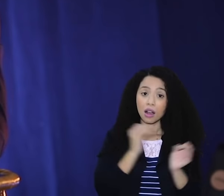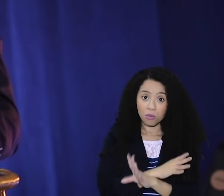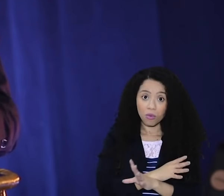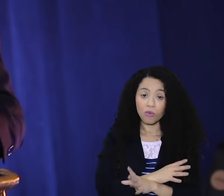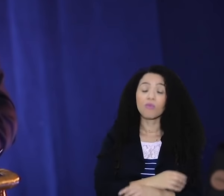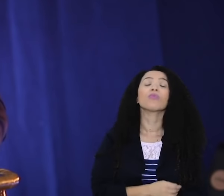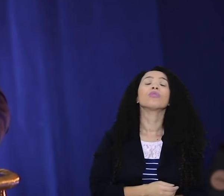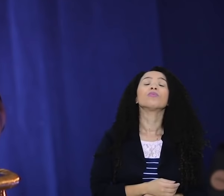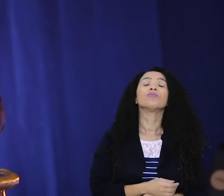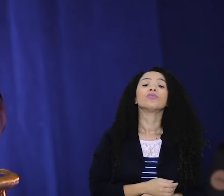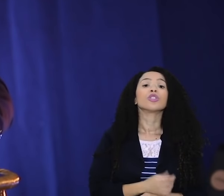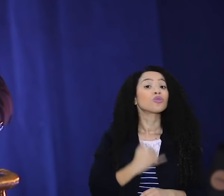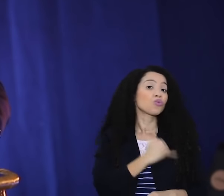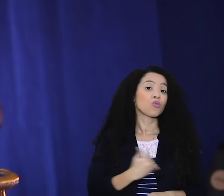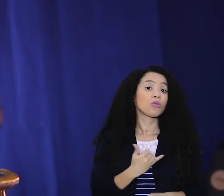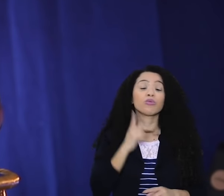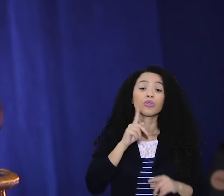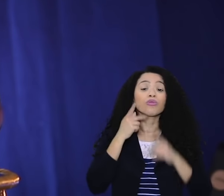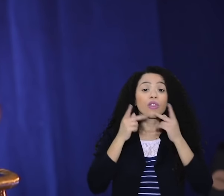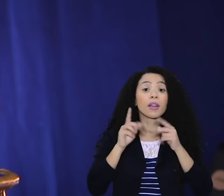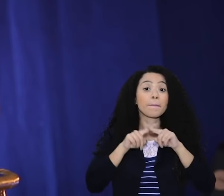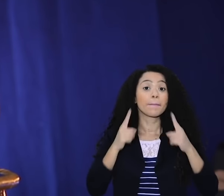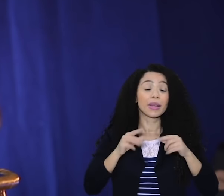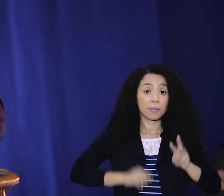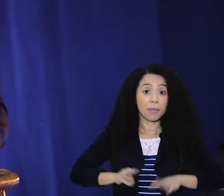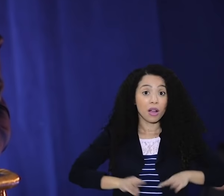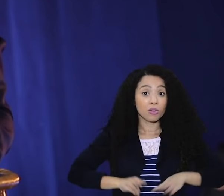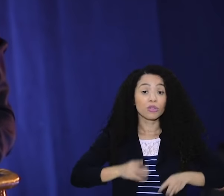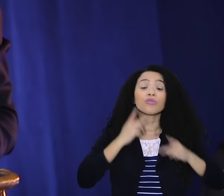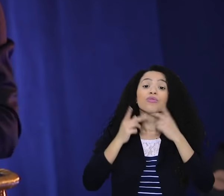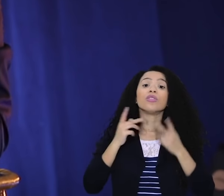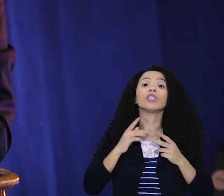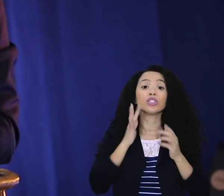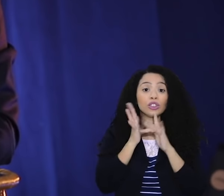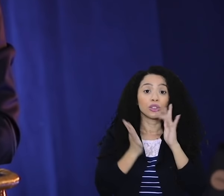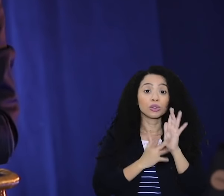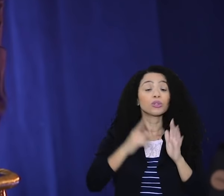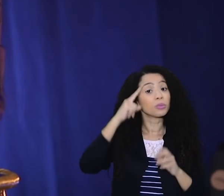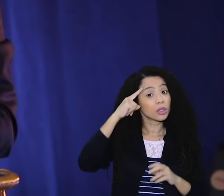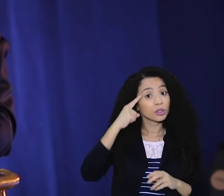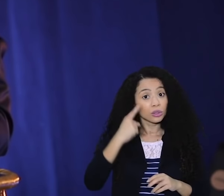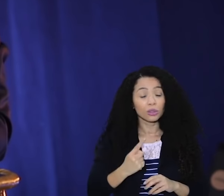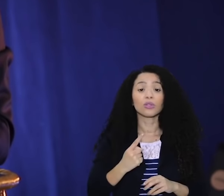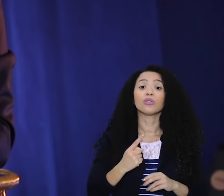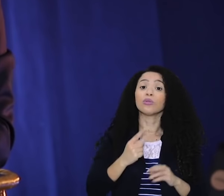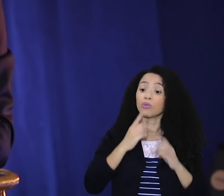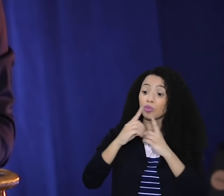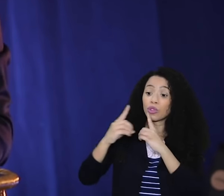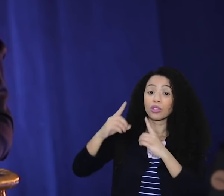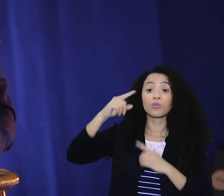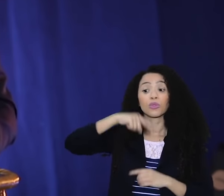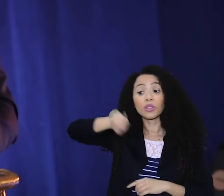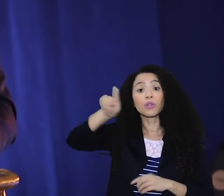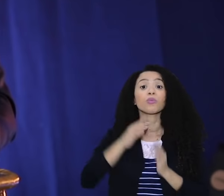faça essa narração, mas Marcos diz que Jesus impeliu os discípulos, colocou-os no barco e mandou que eles passassem